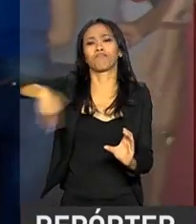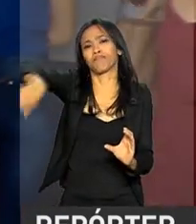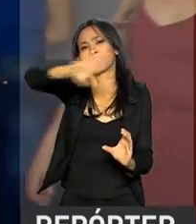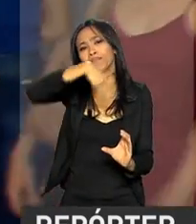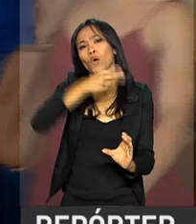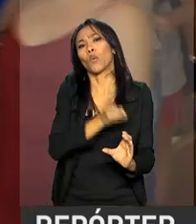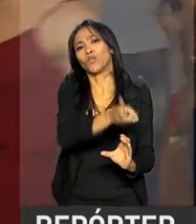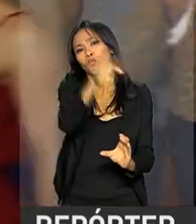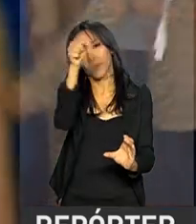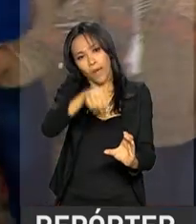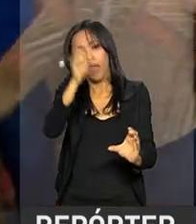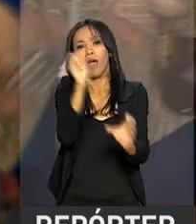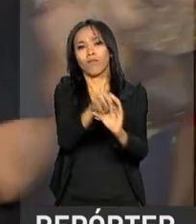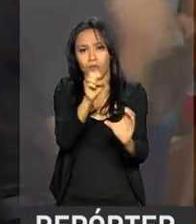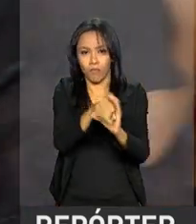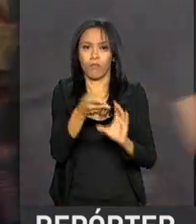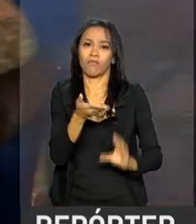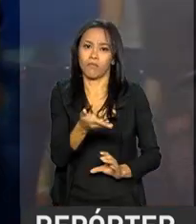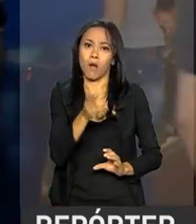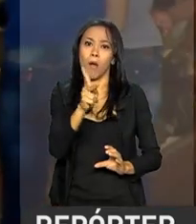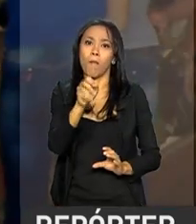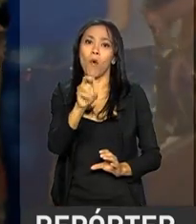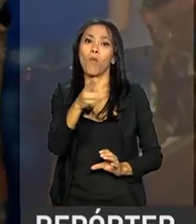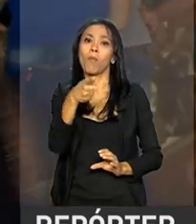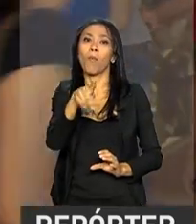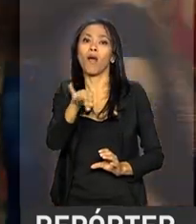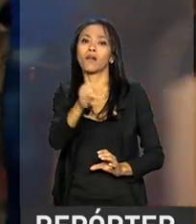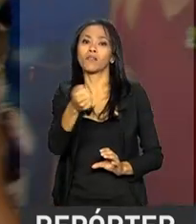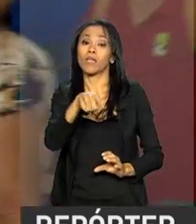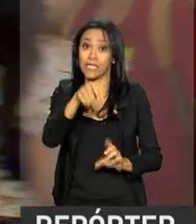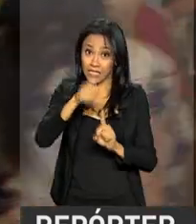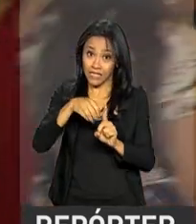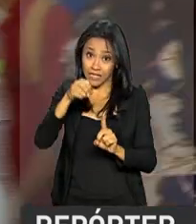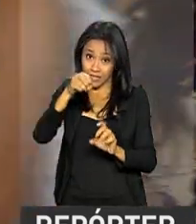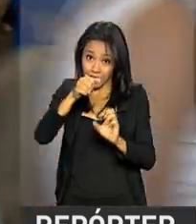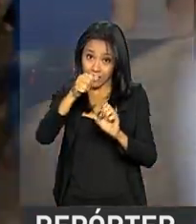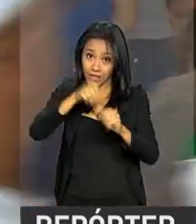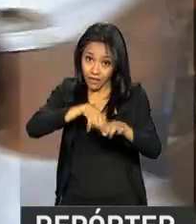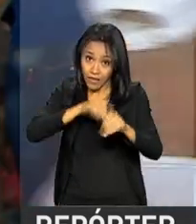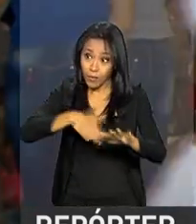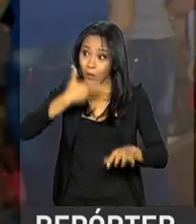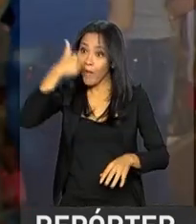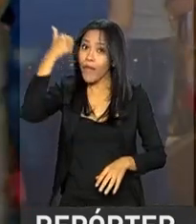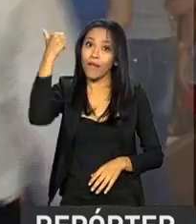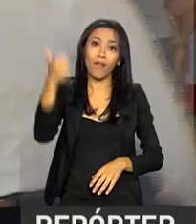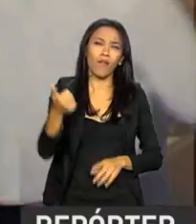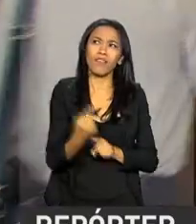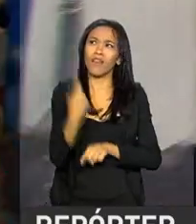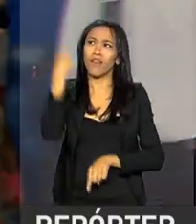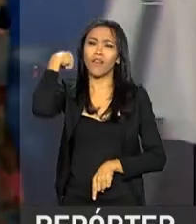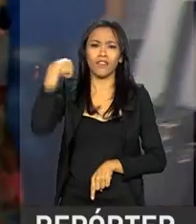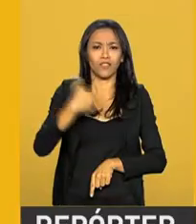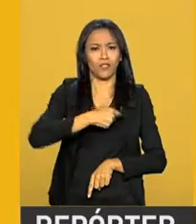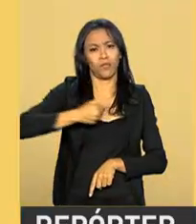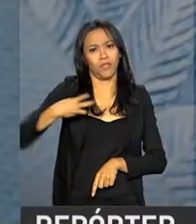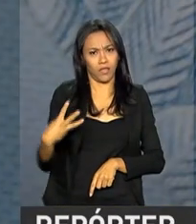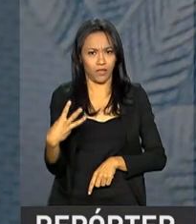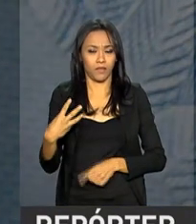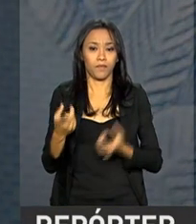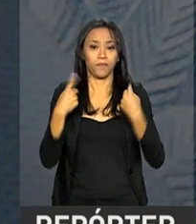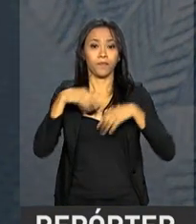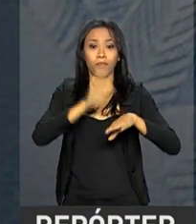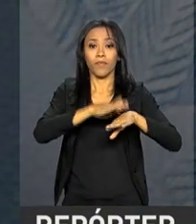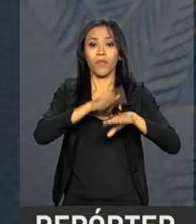continua sendo a poupança que teve em setembro o melhor resultado para o mês desde 2003 11